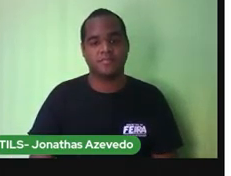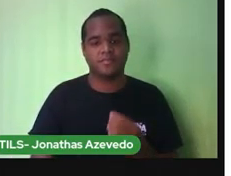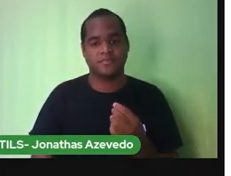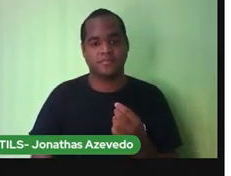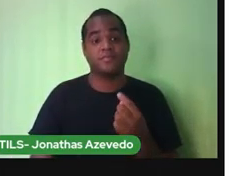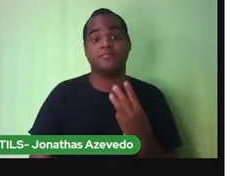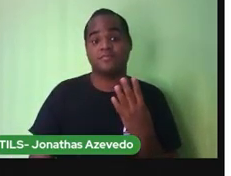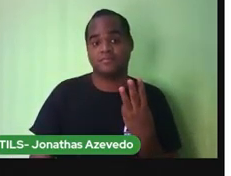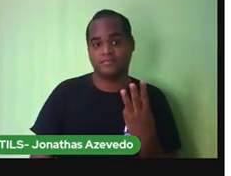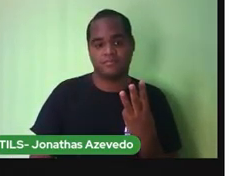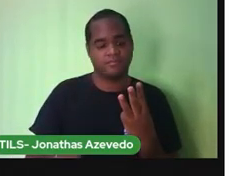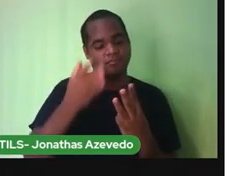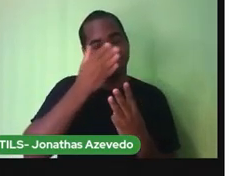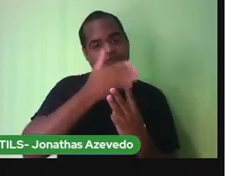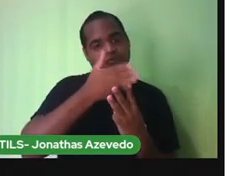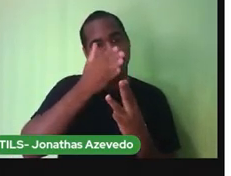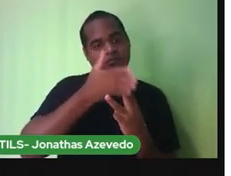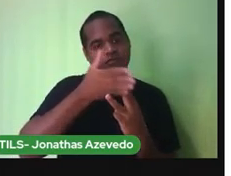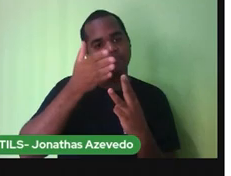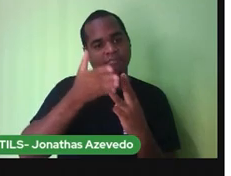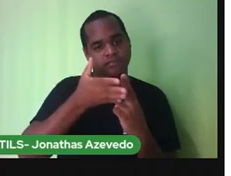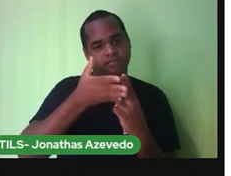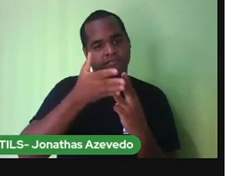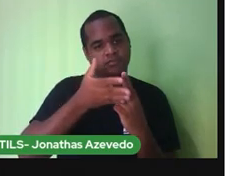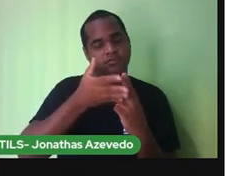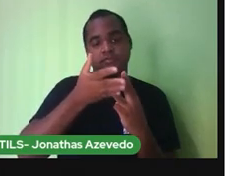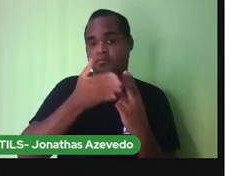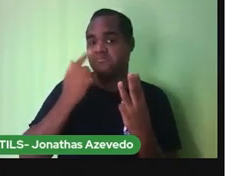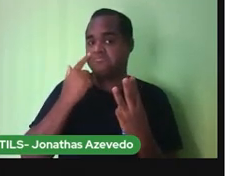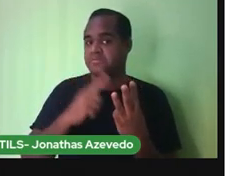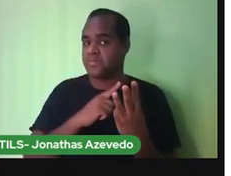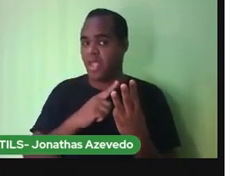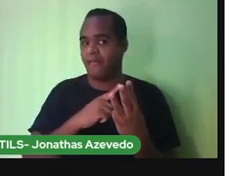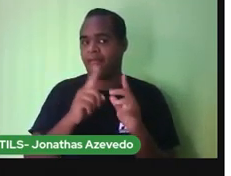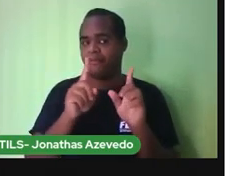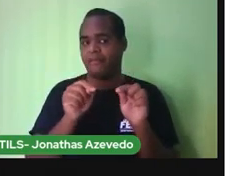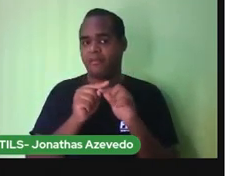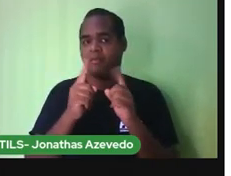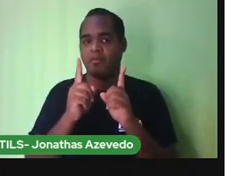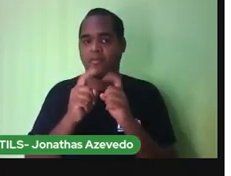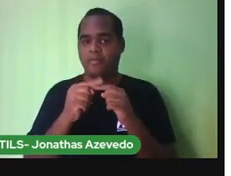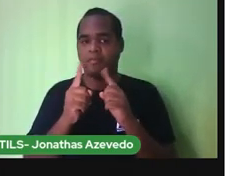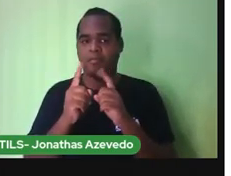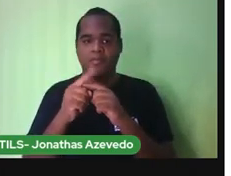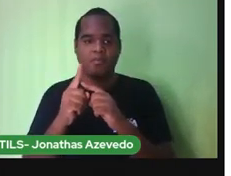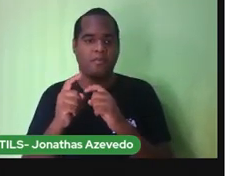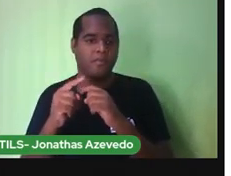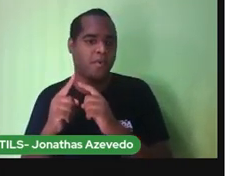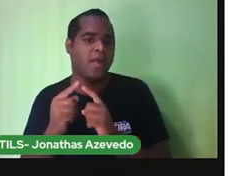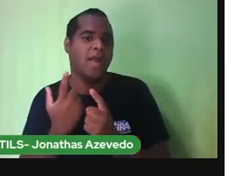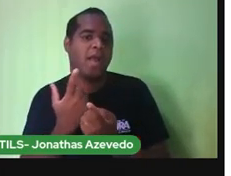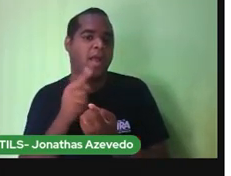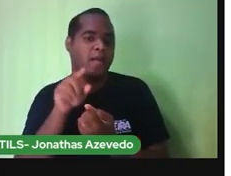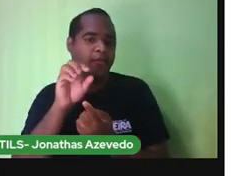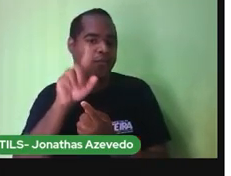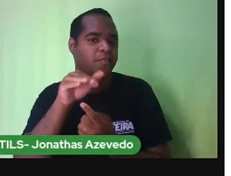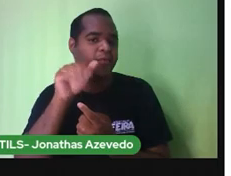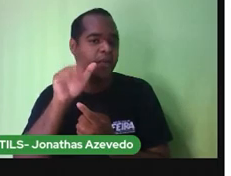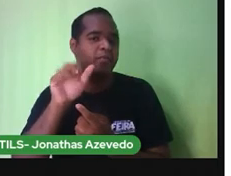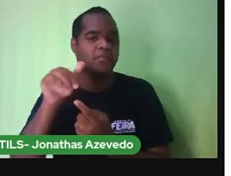isso três pedacinhos três quadradinhos a gente vai pegar